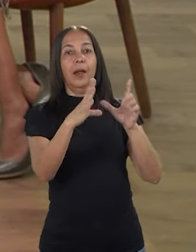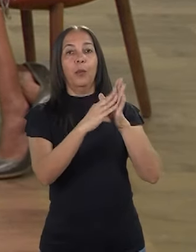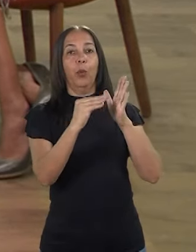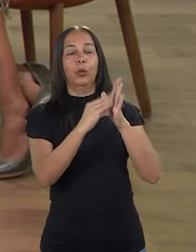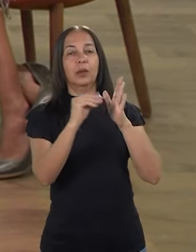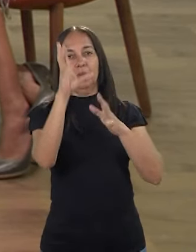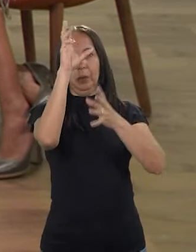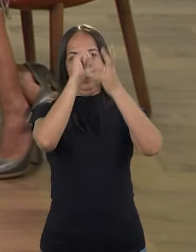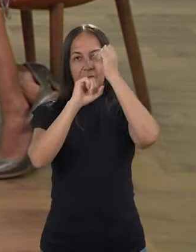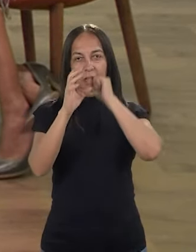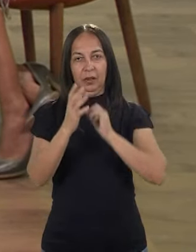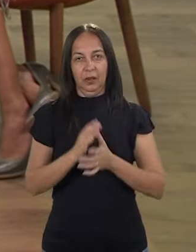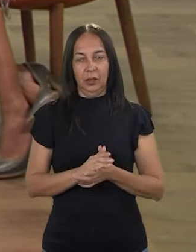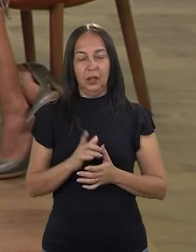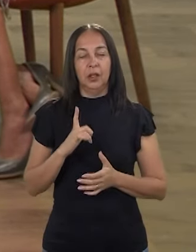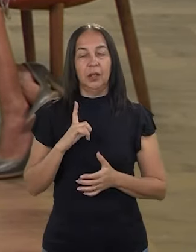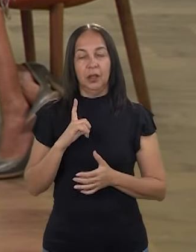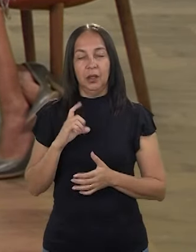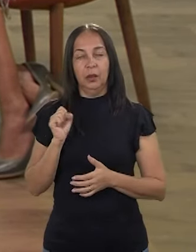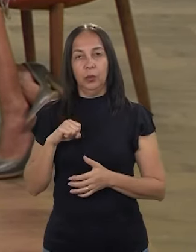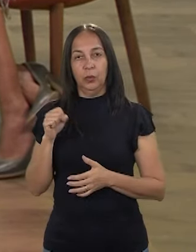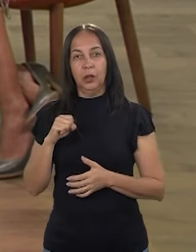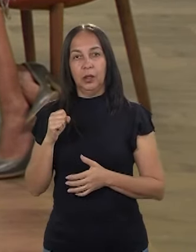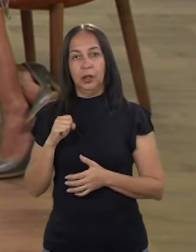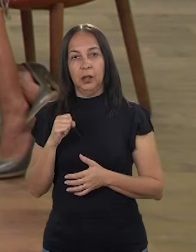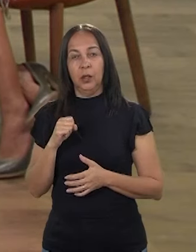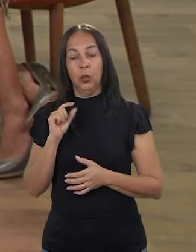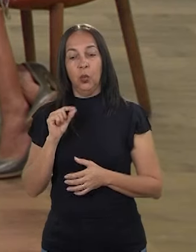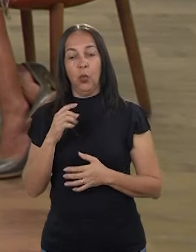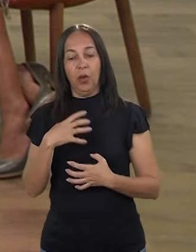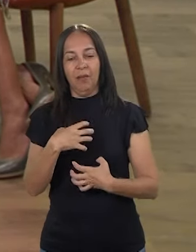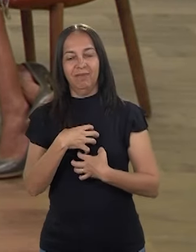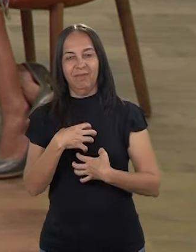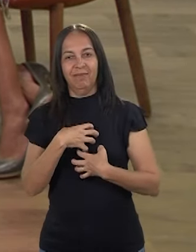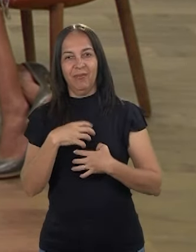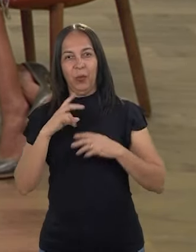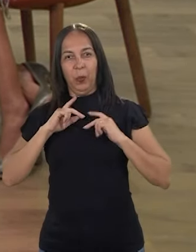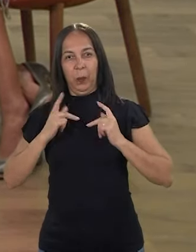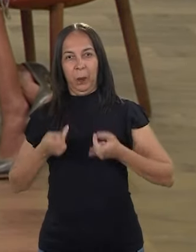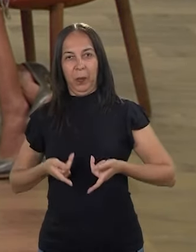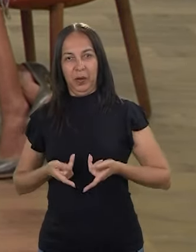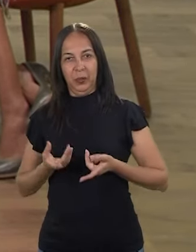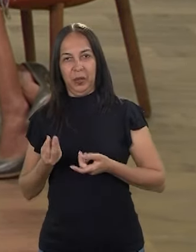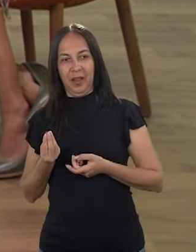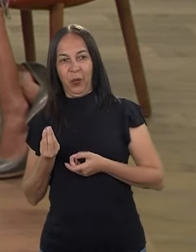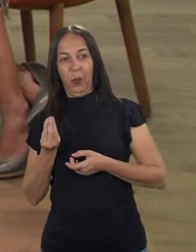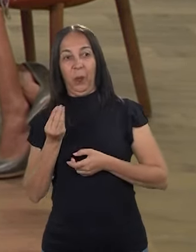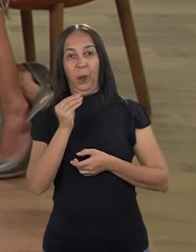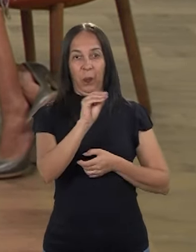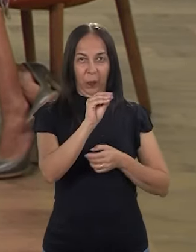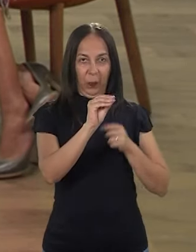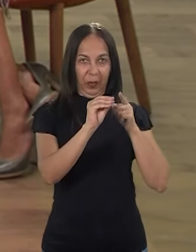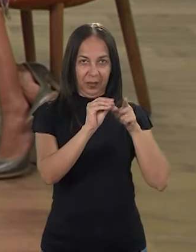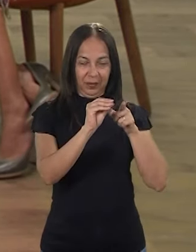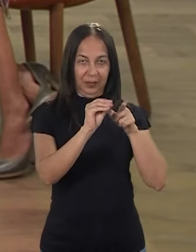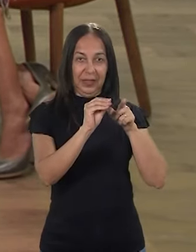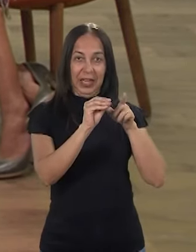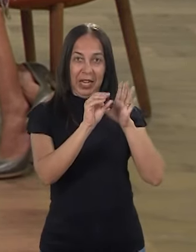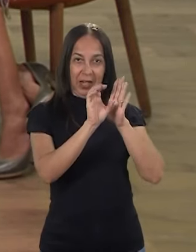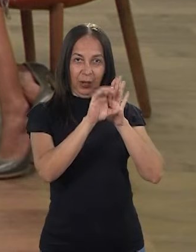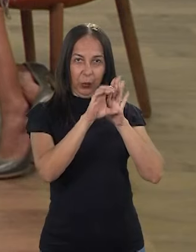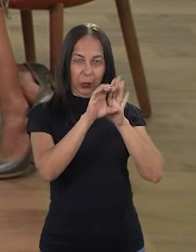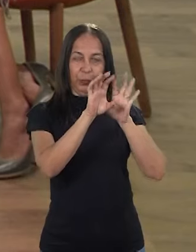Artificial Aquele modelo de aprendizagem Então a gente tem sim um viés humano que é eh projetado dentro daquela daquela